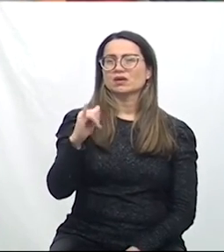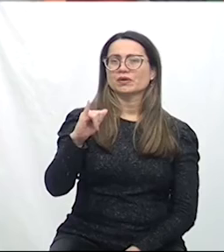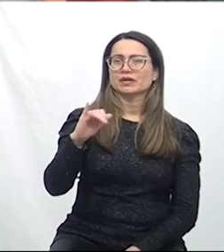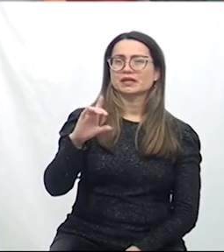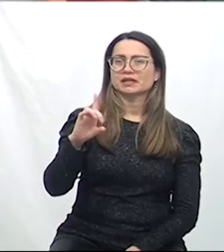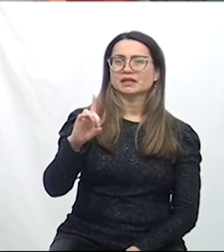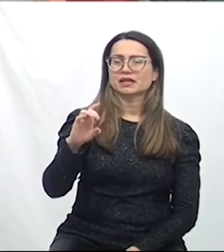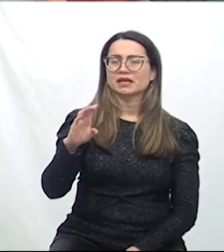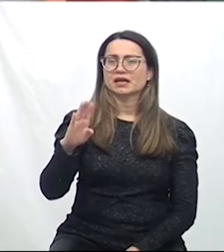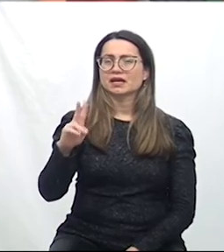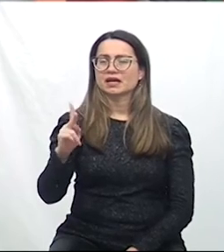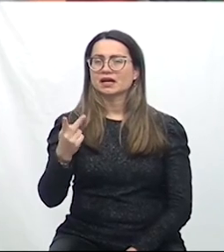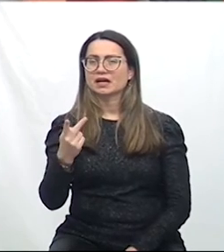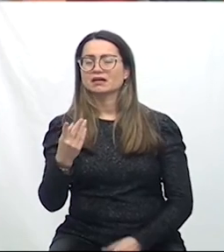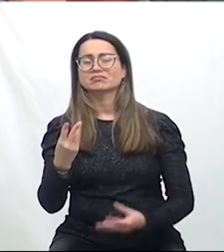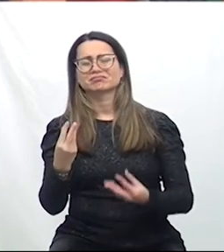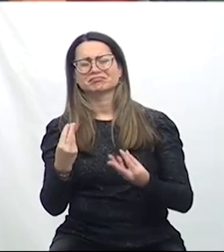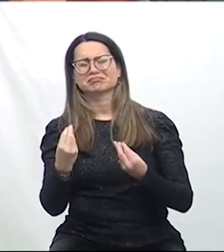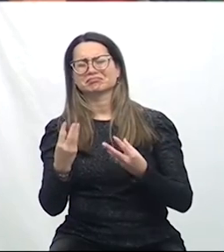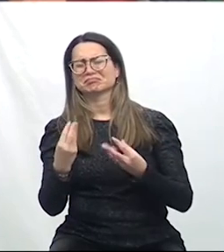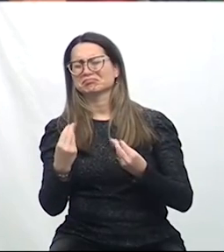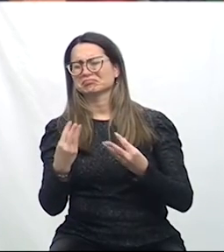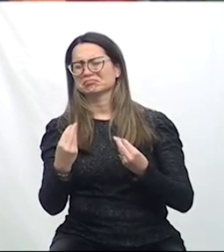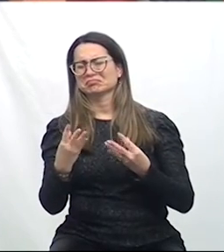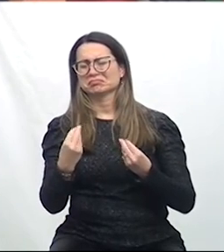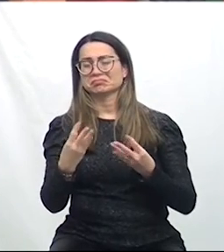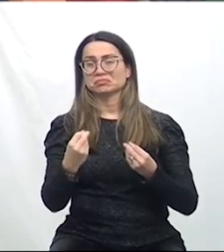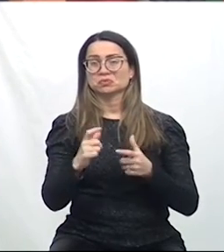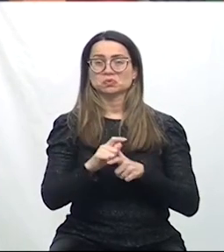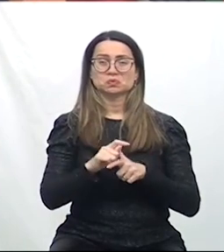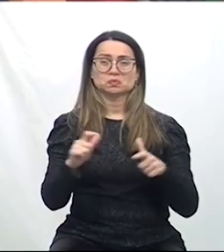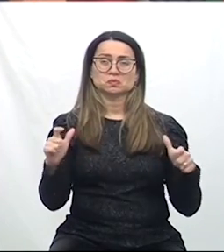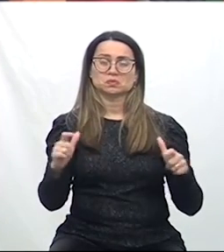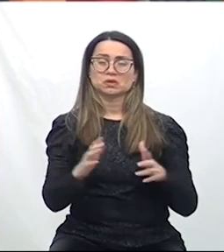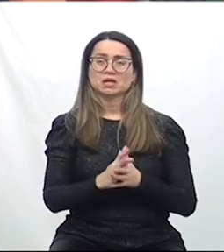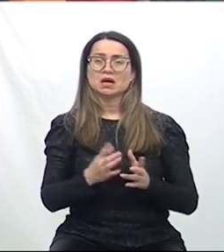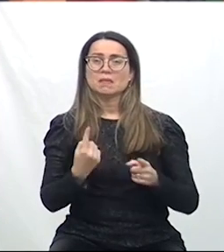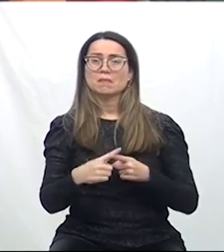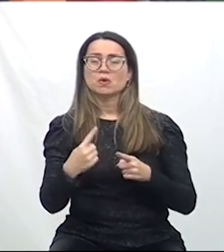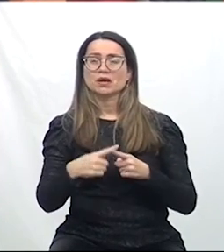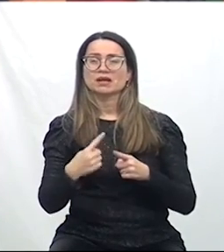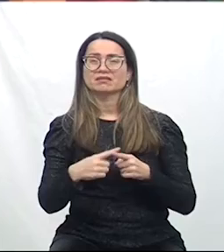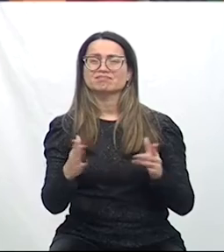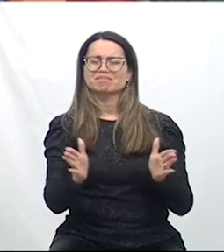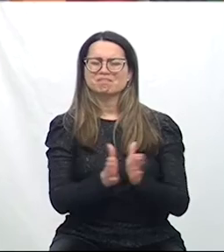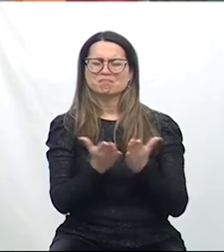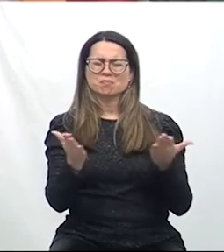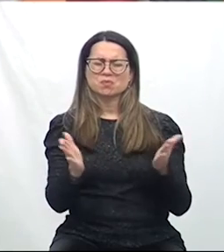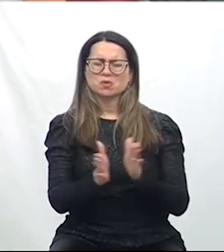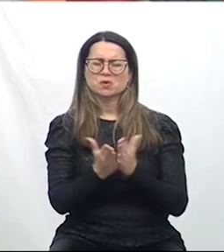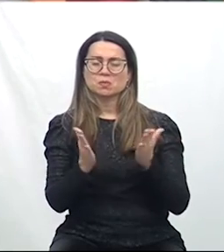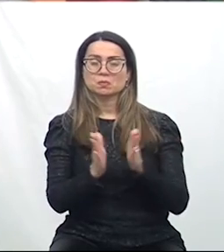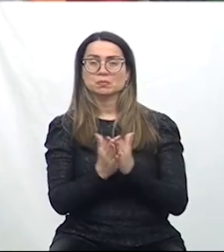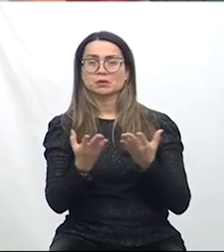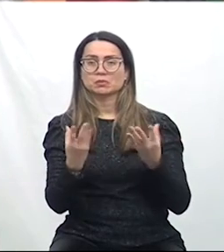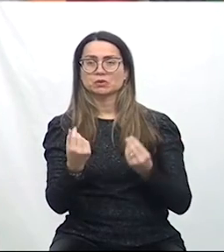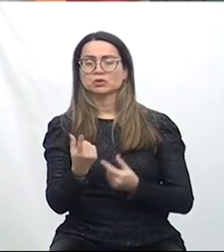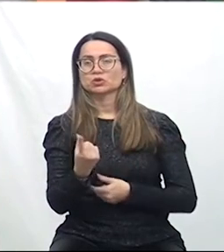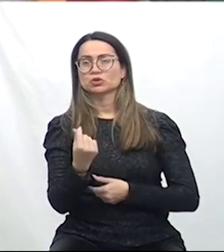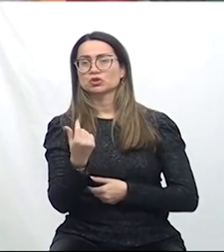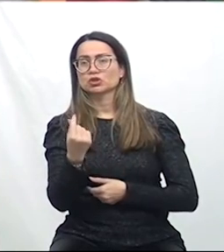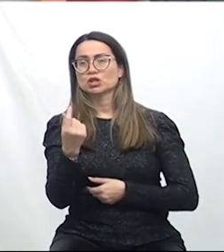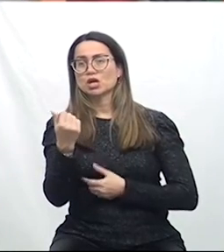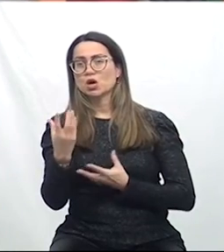temos muita pobreza nesse país. Muita falta de distribuição de renda nesse país. Que poucos estão ganhando